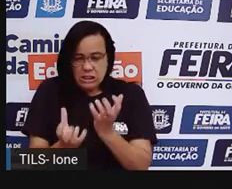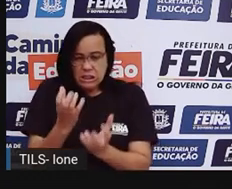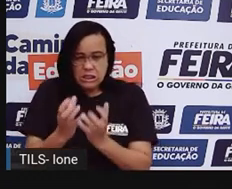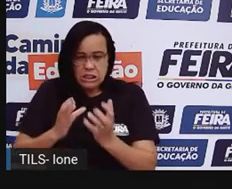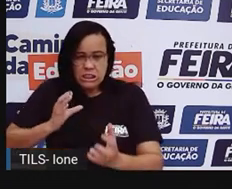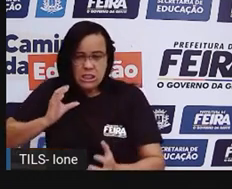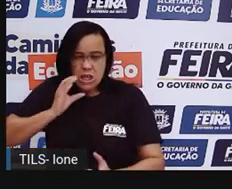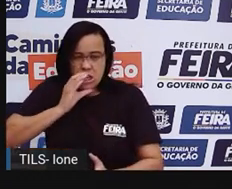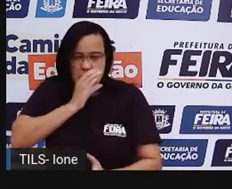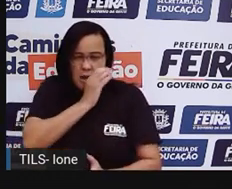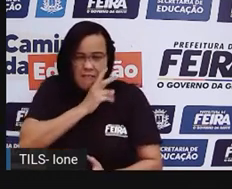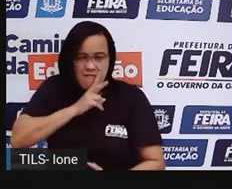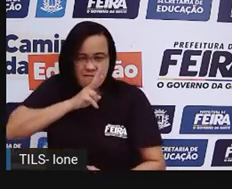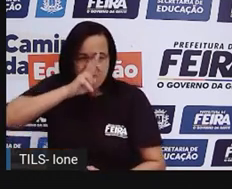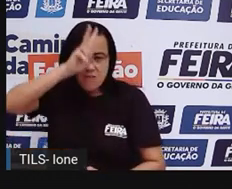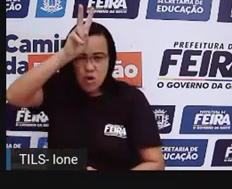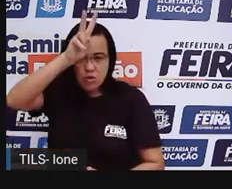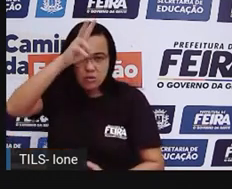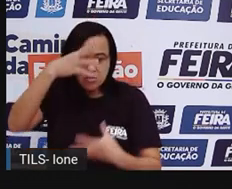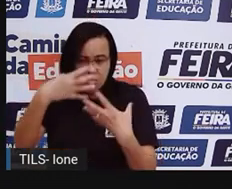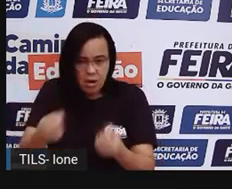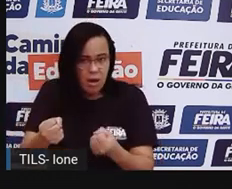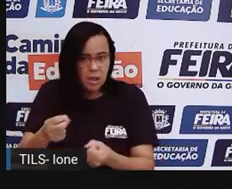e é difícil de apagar.